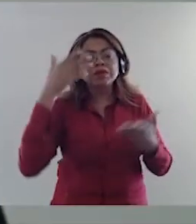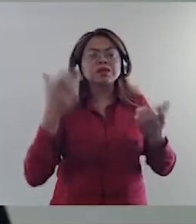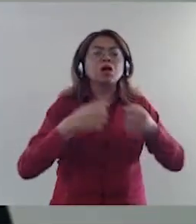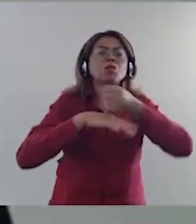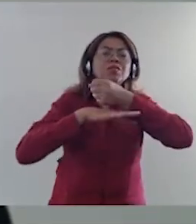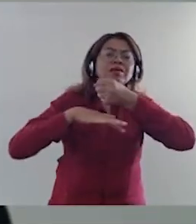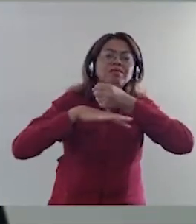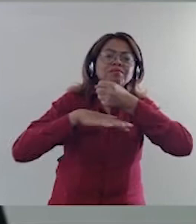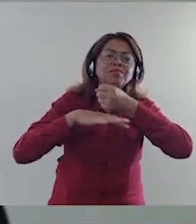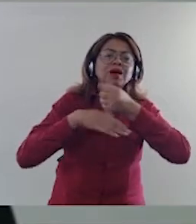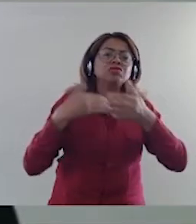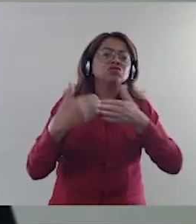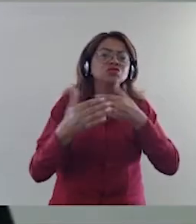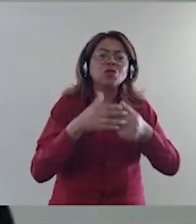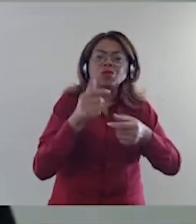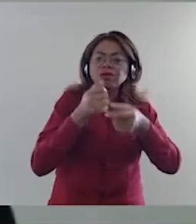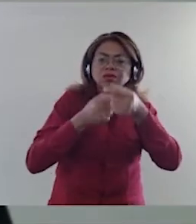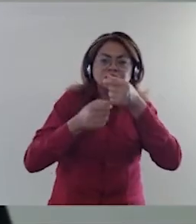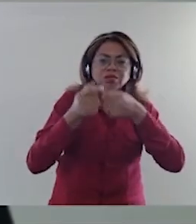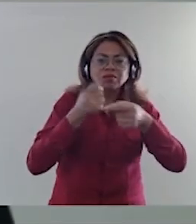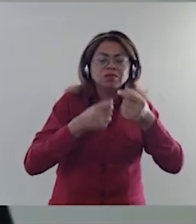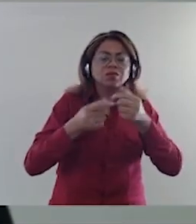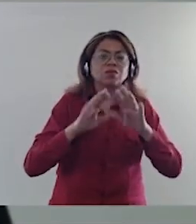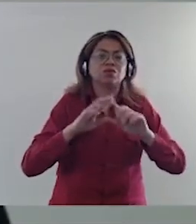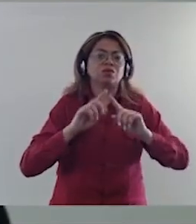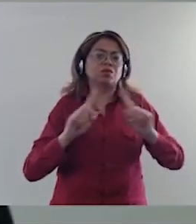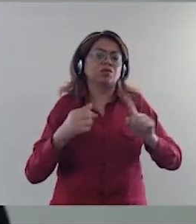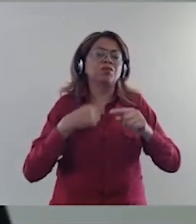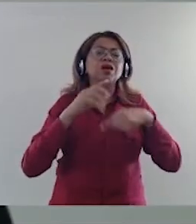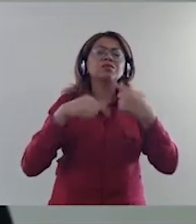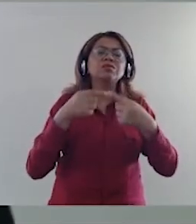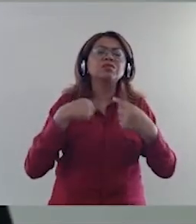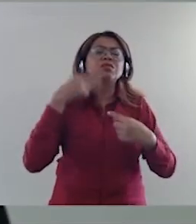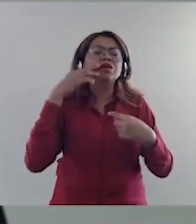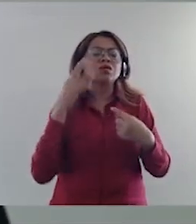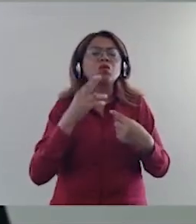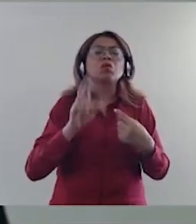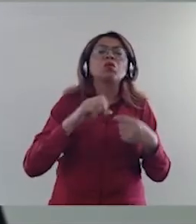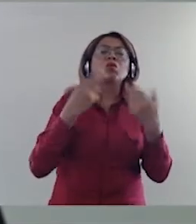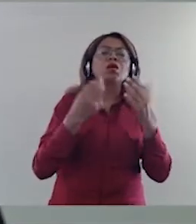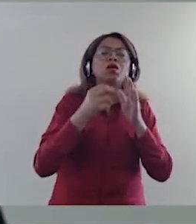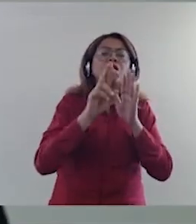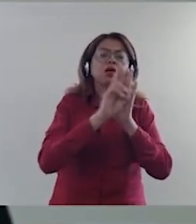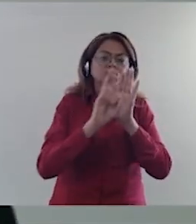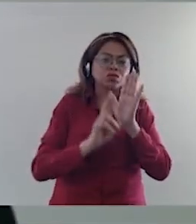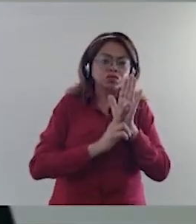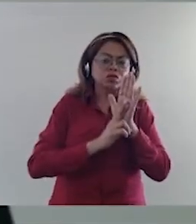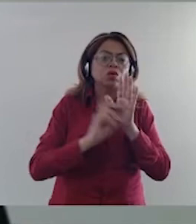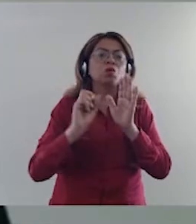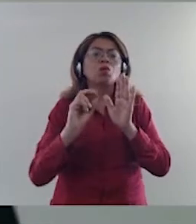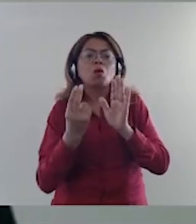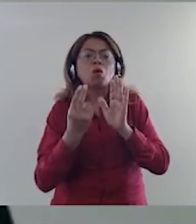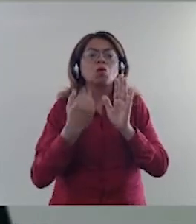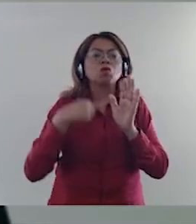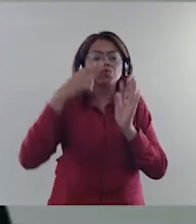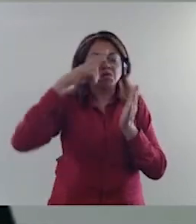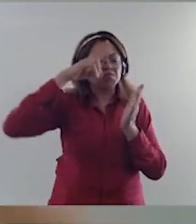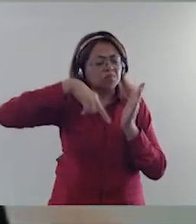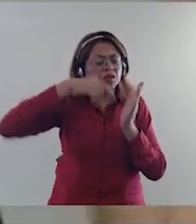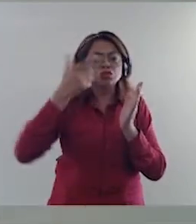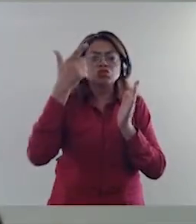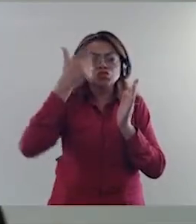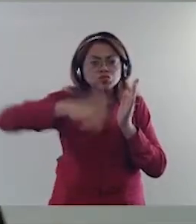portanto, não só a resolução, mas a revisão, e principalmente a revisão dos negócios